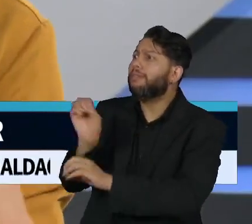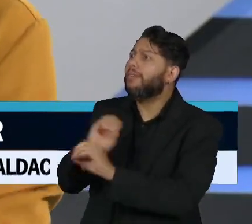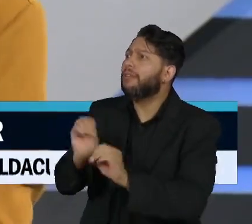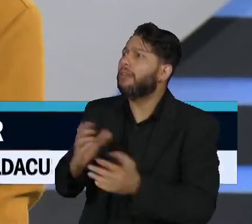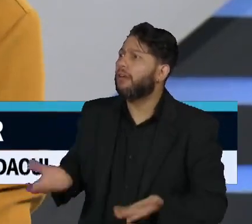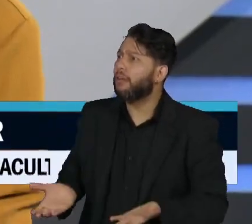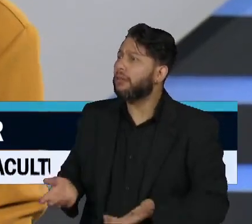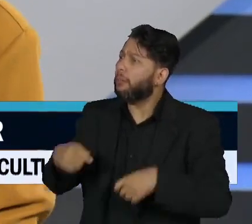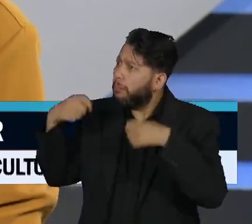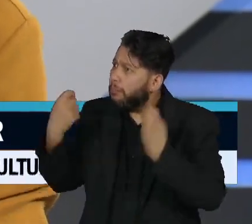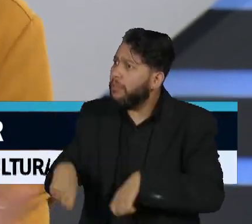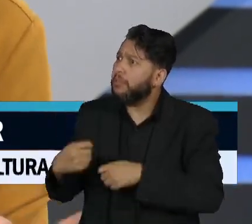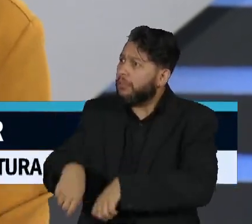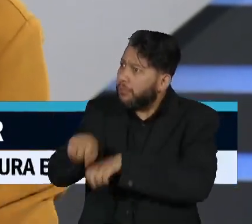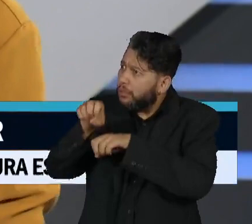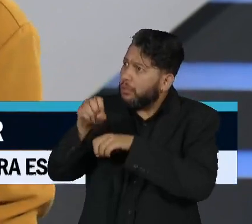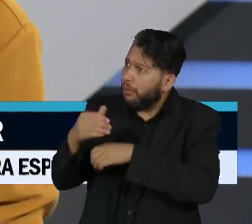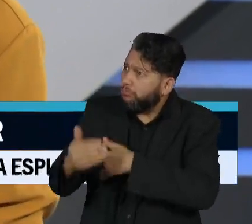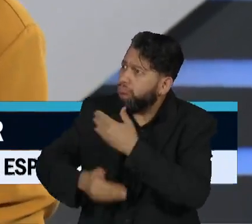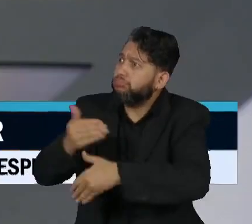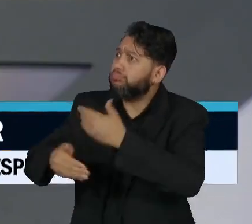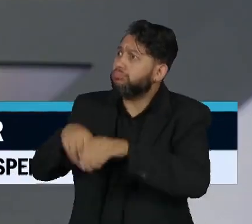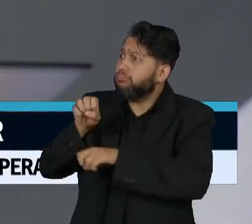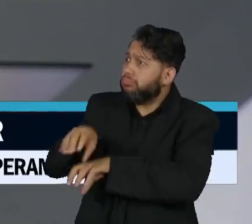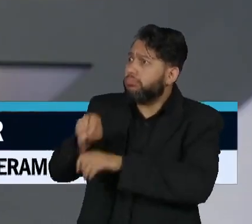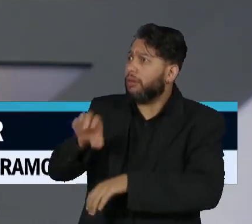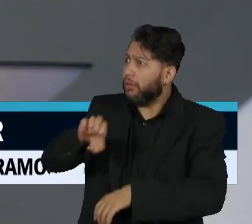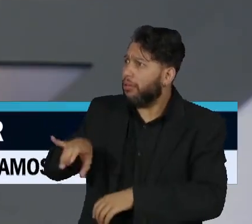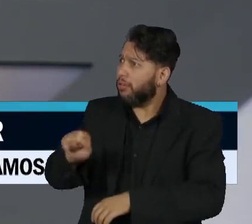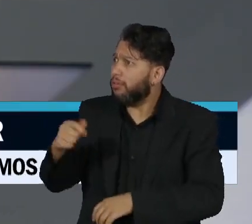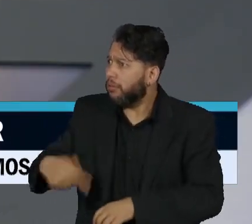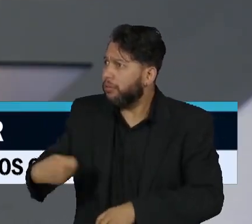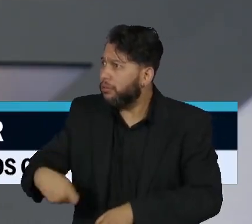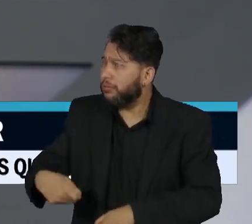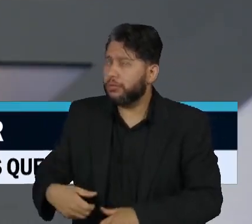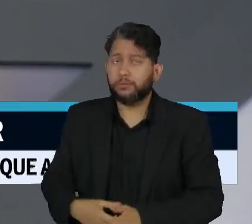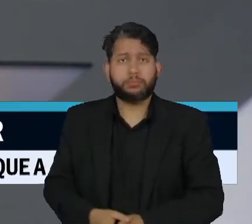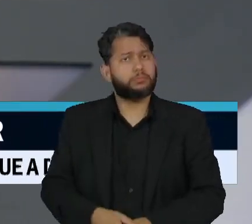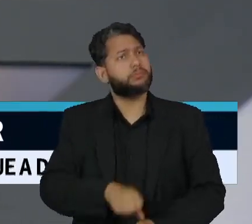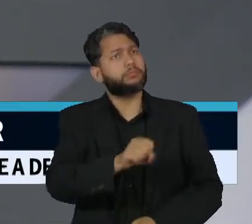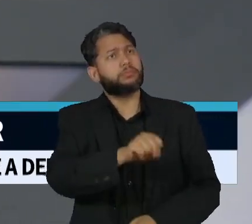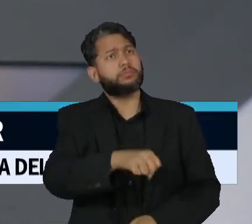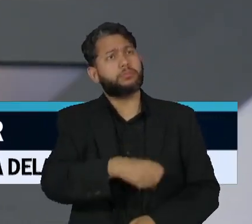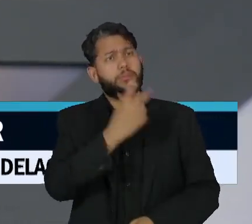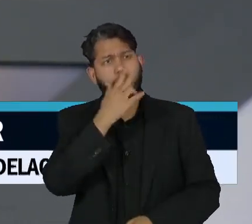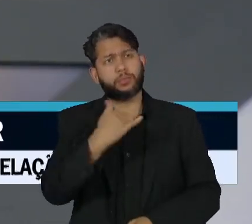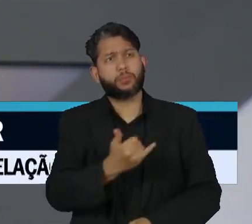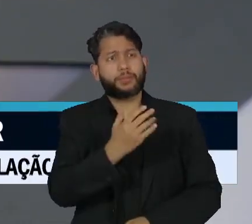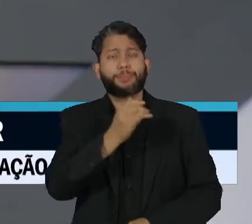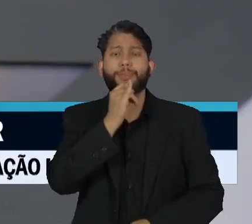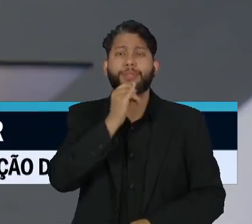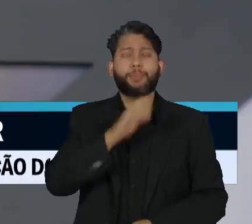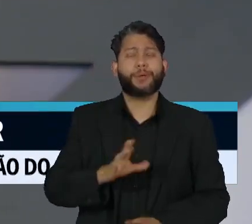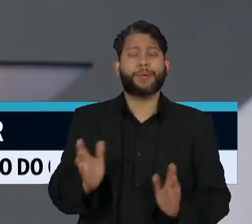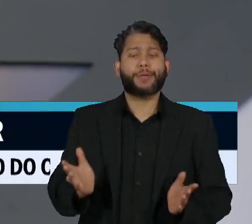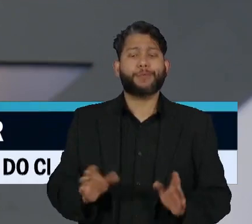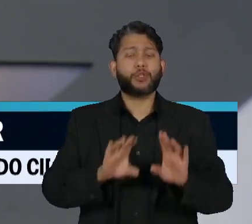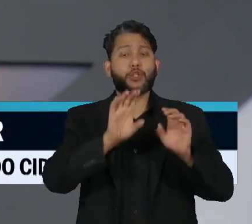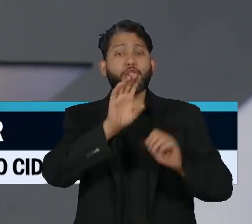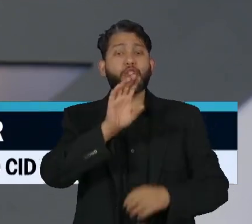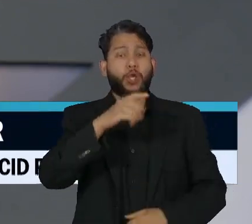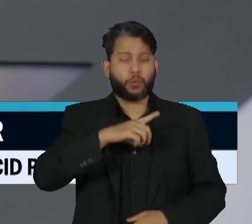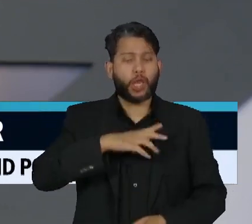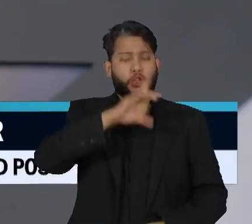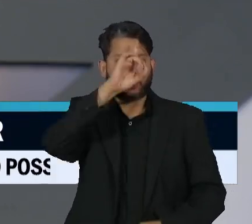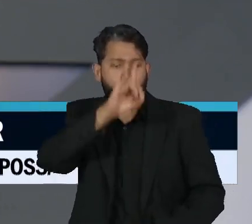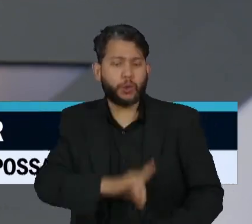EJA pode ser uma solução para melhorar isso? Eu acho que sim, eu acho que é importante. Na verdade, assim, quando a gente fala do direito à educação, a gente está dizendo